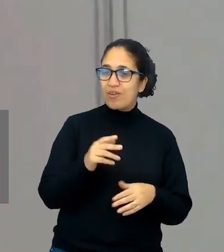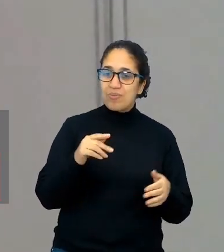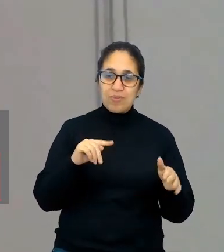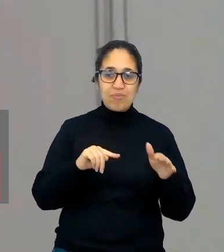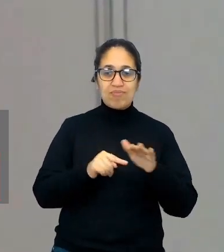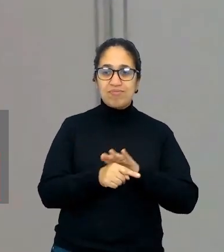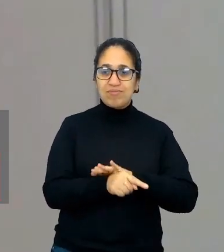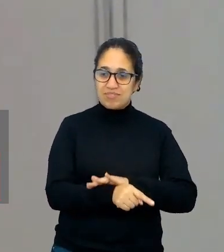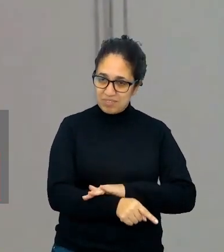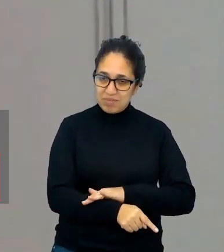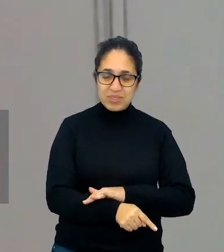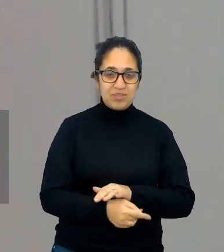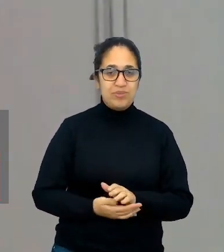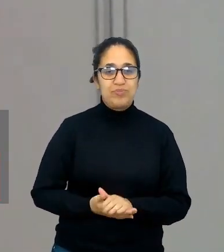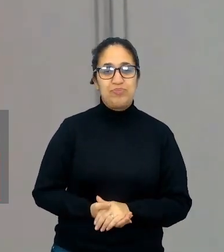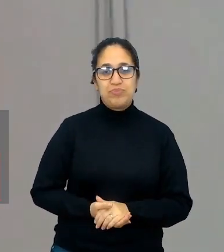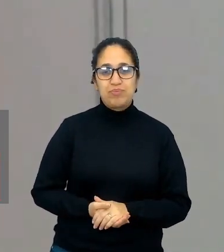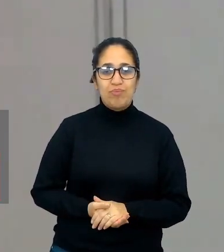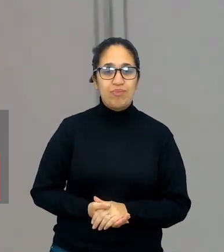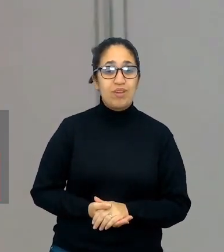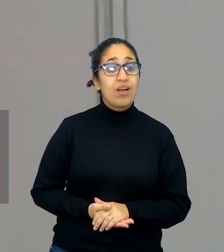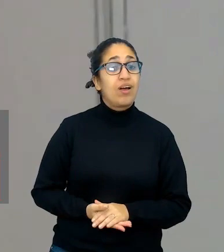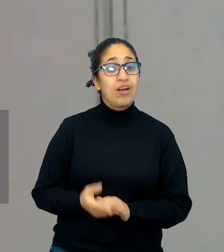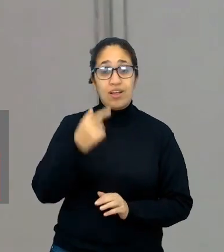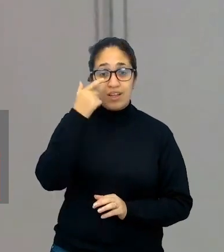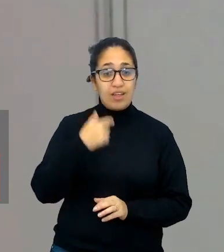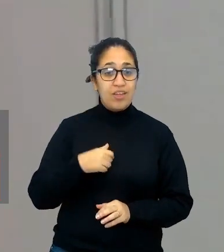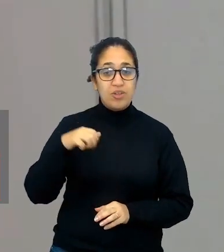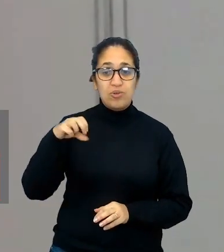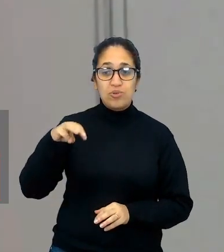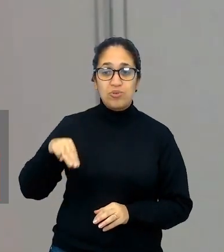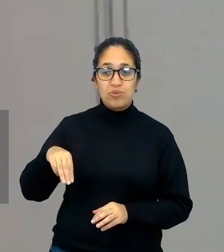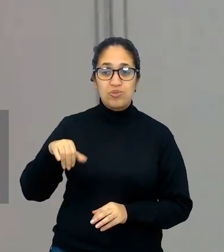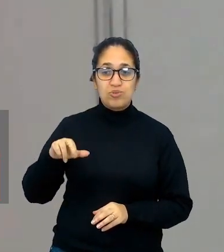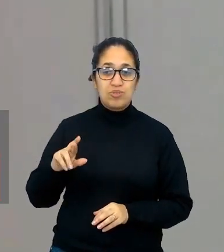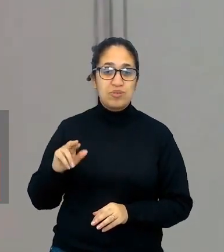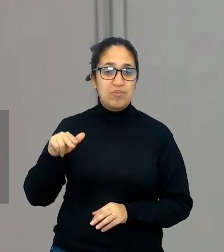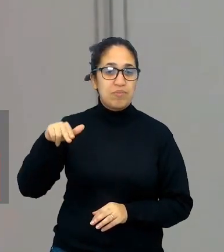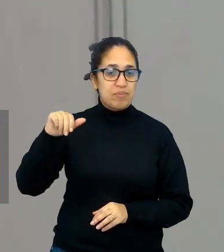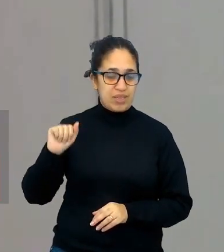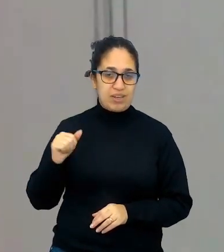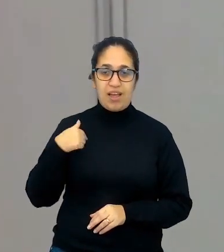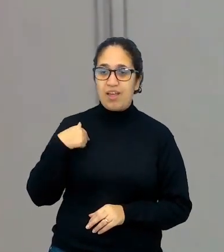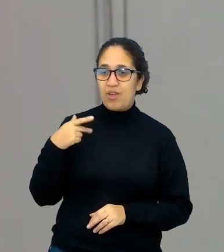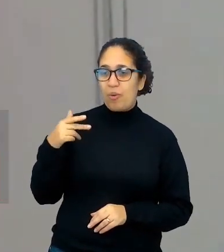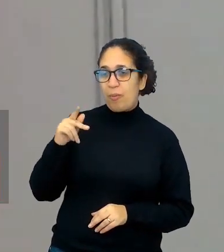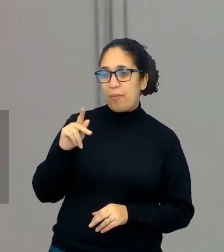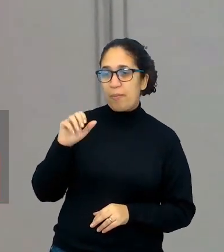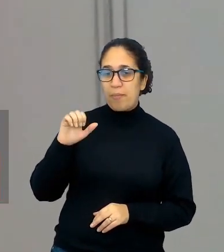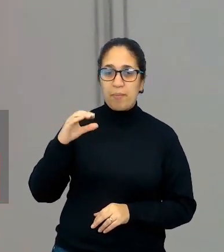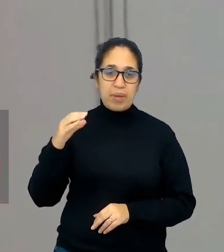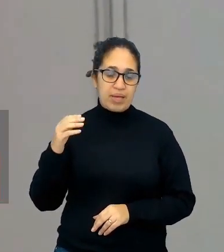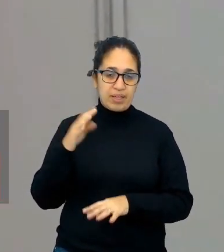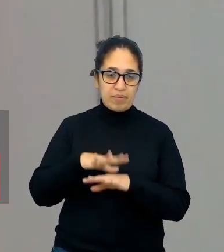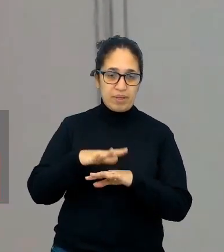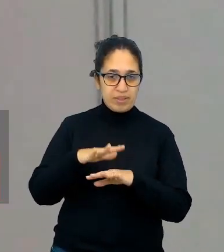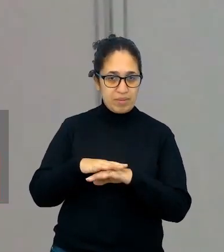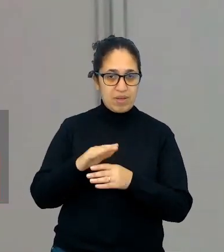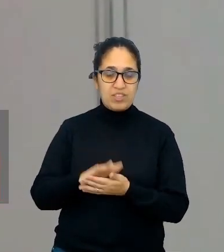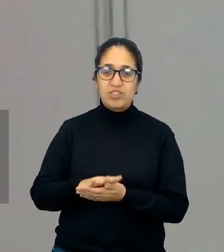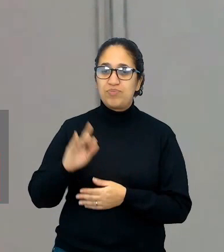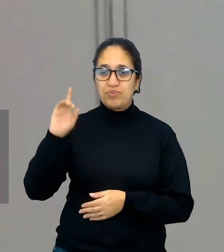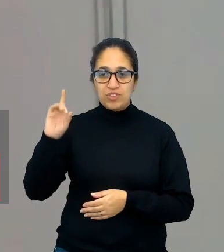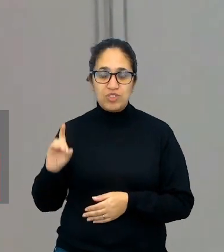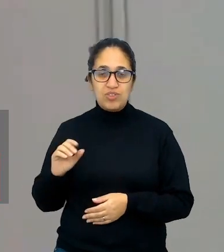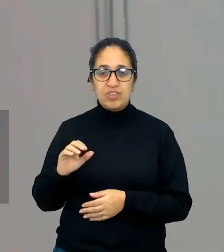e Aprofundamento, né? Eu sou a Mirna, estou como PEC, né, de Matemática da Diretoria de Ensino